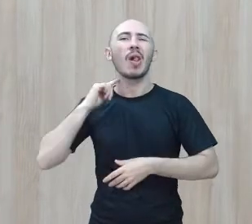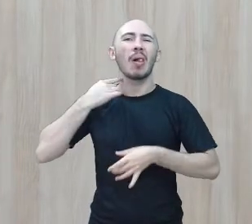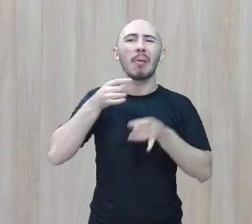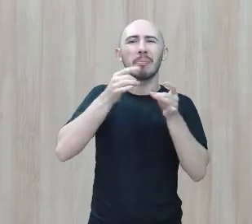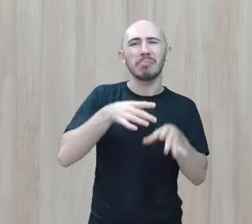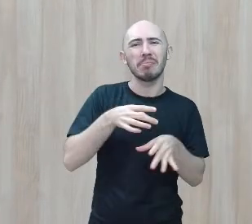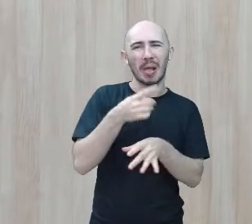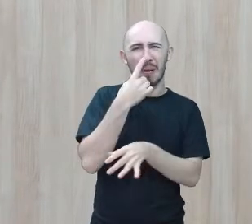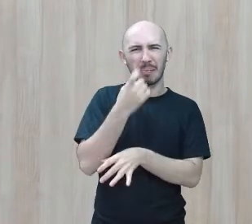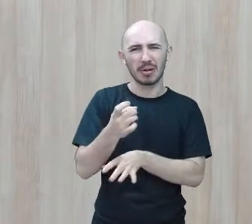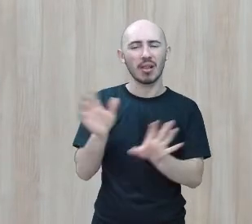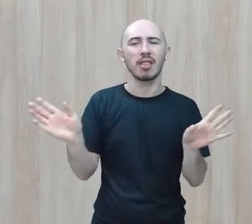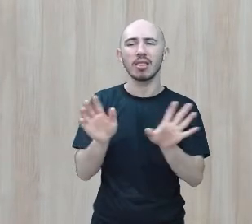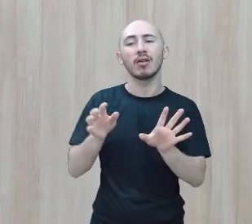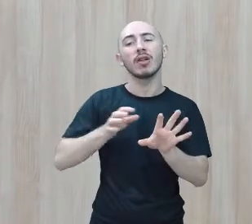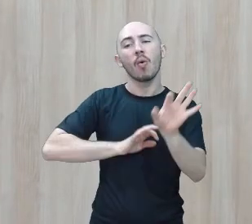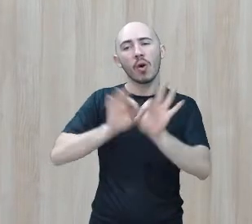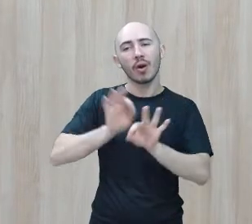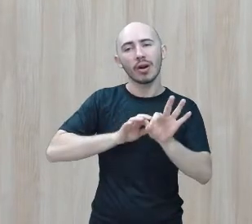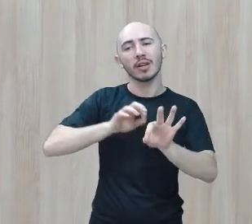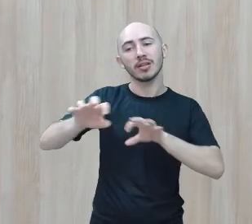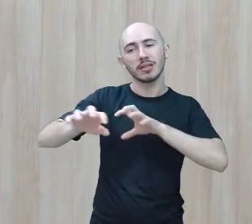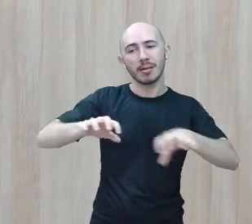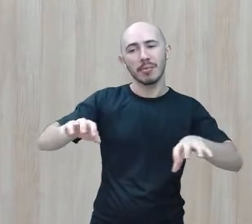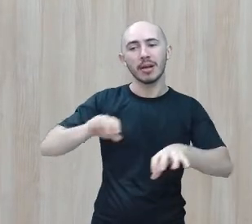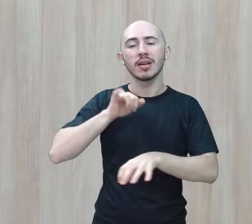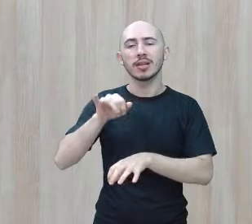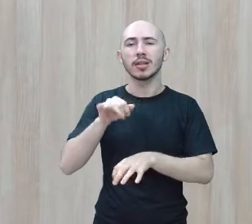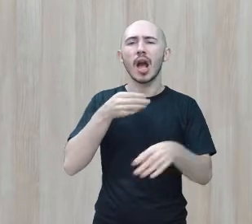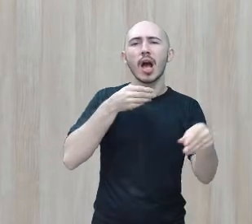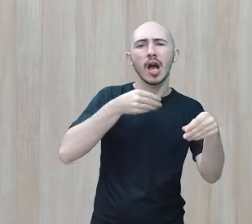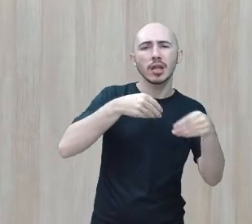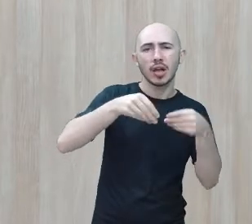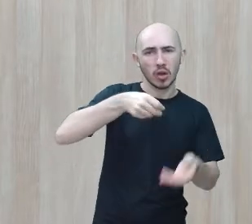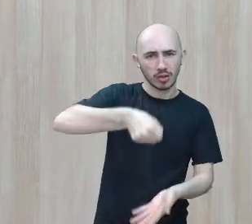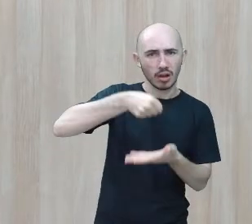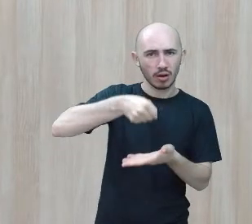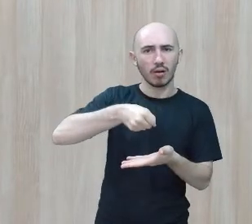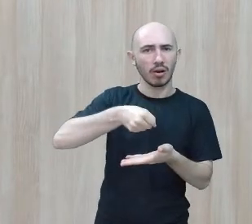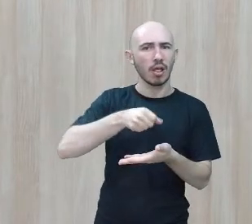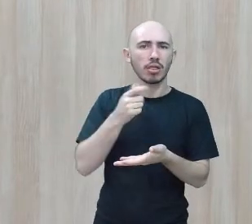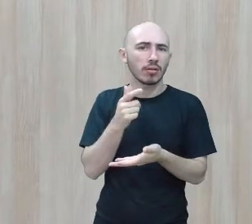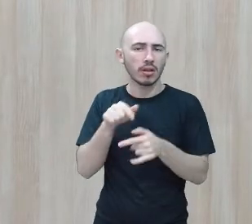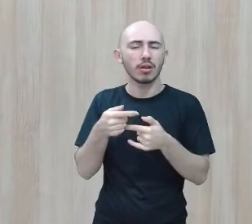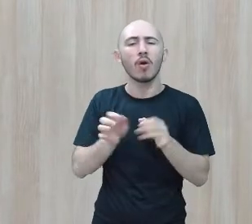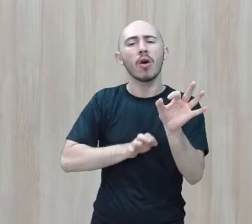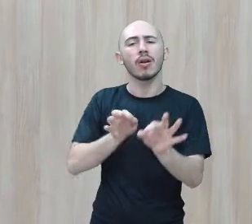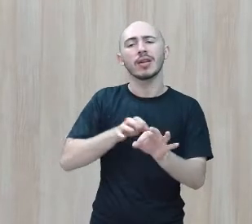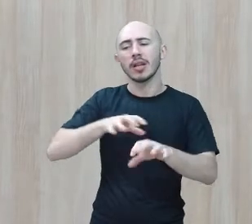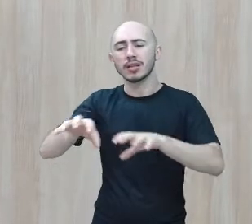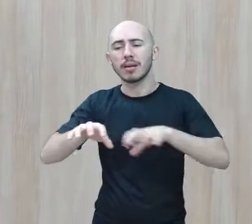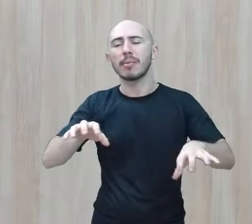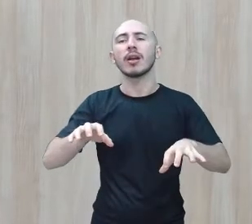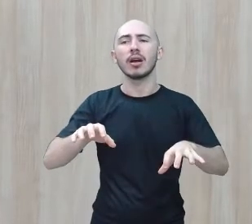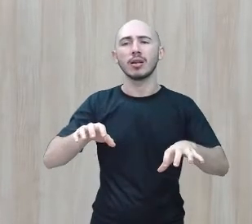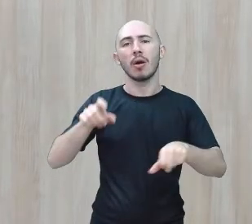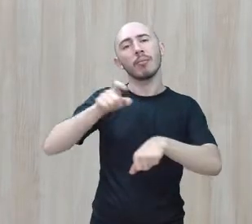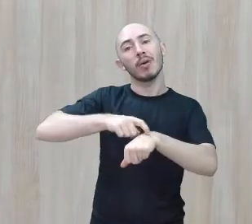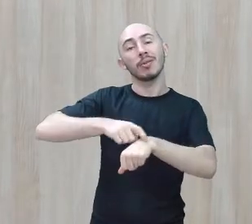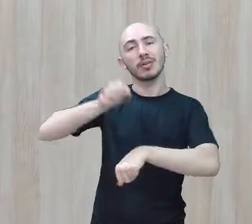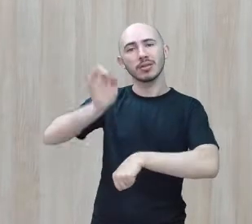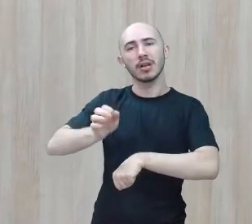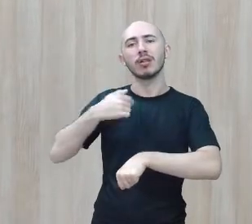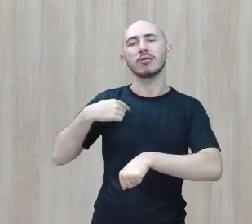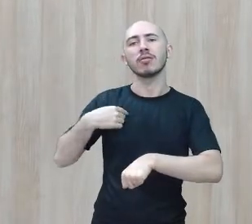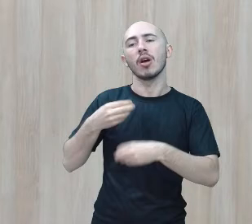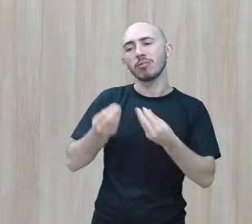Então, eu vou deixar separadinho. Se eu não tenho uma sacola, eu vou deixar num cantinho aí em casa, no quintal, e na hora certa eu vou pegar